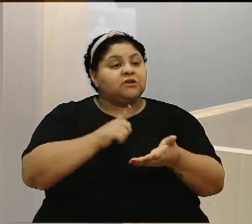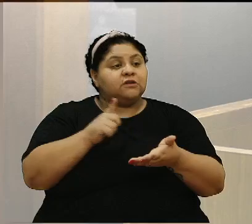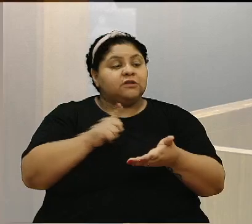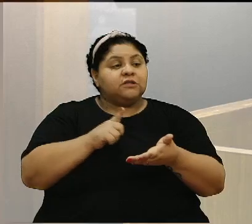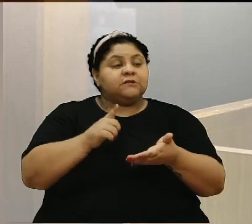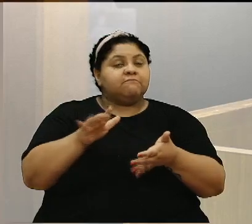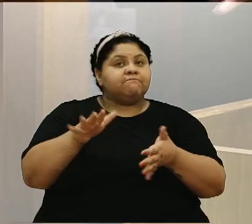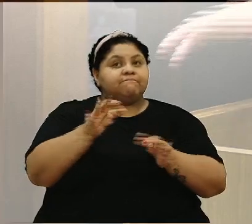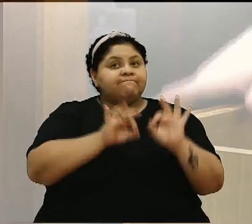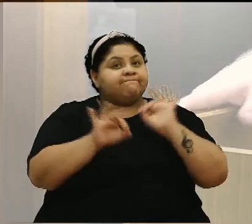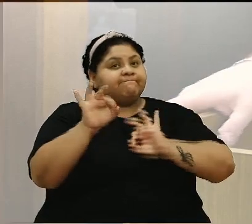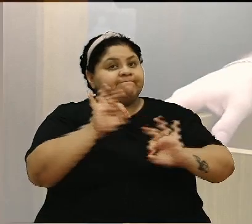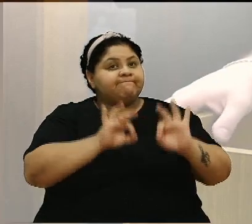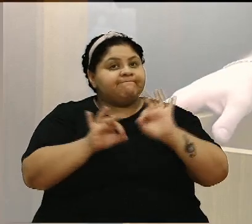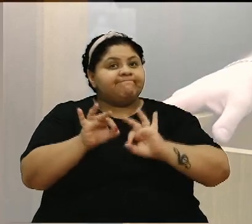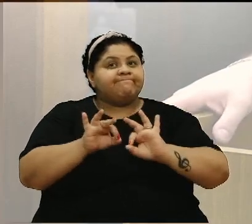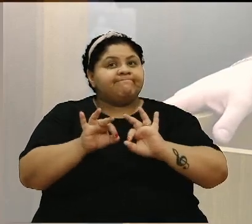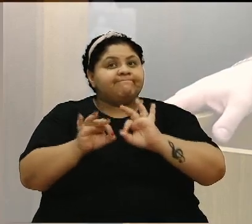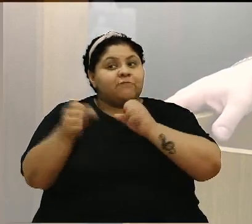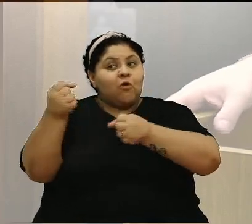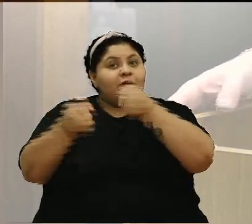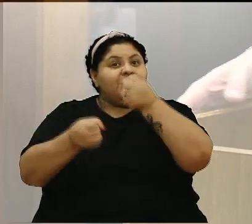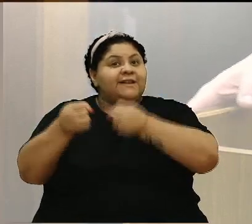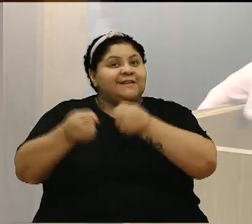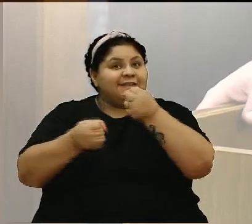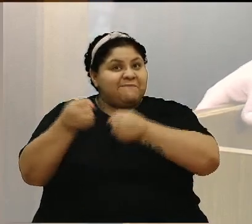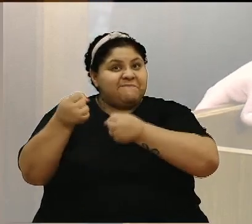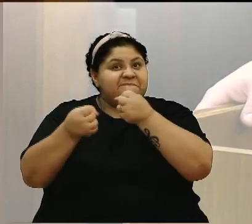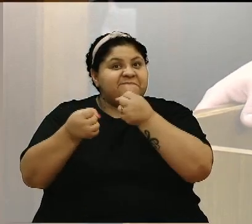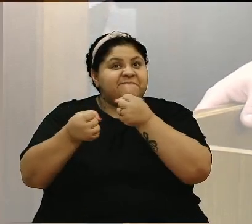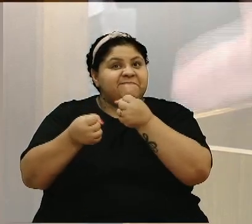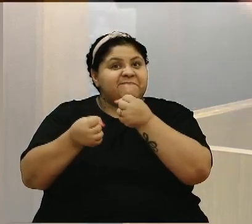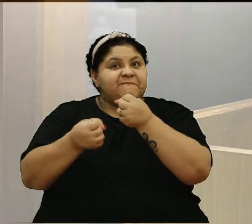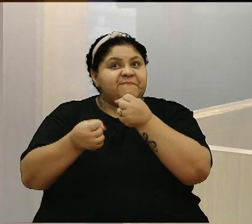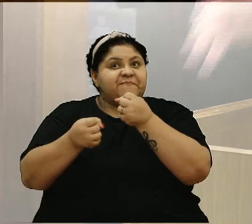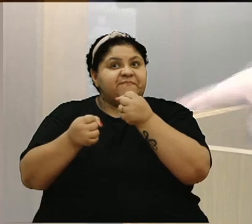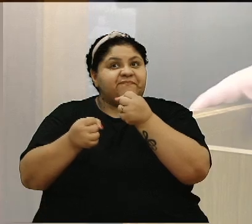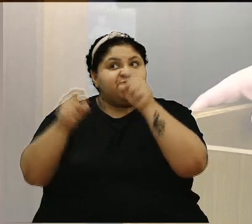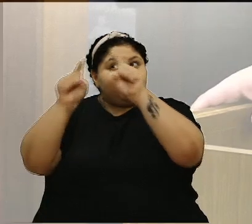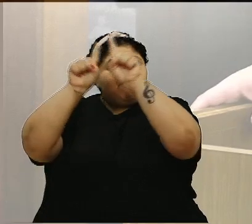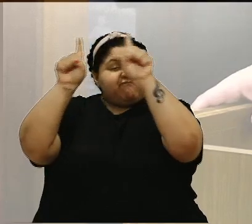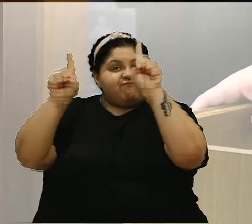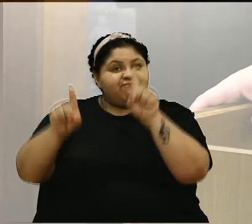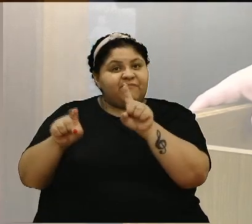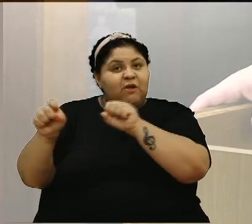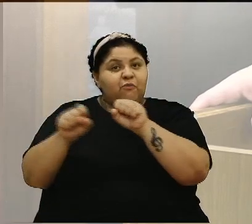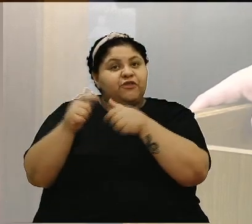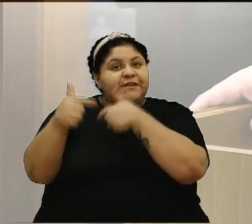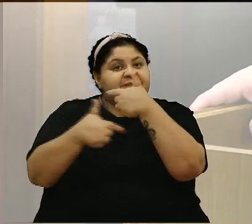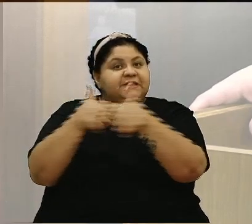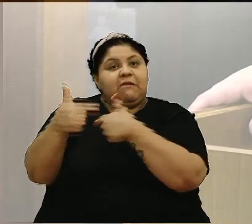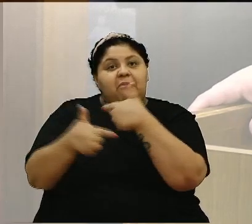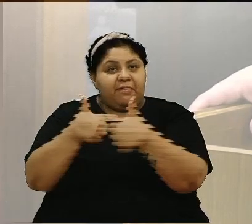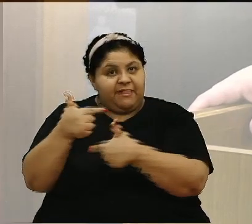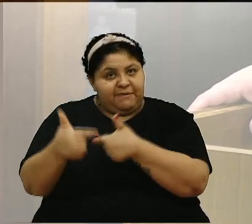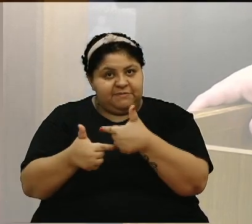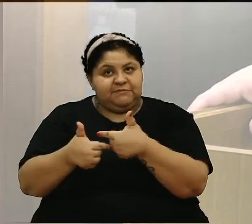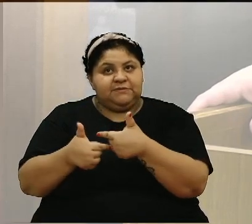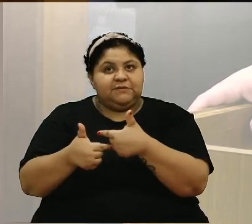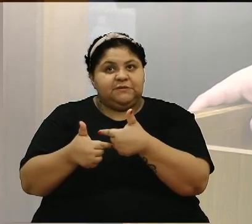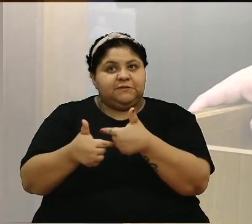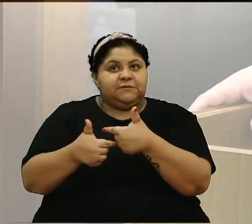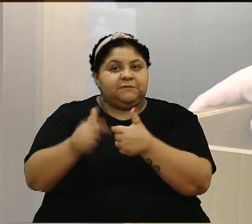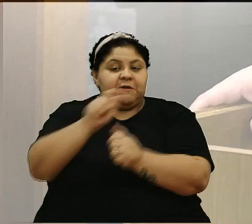jeito de colocar viatura suficiente para esse pessoal, para esse efetivo poder fazer o